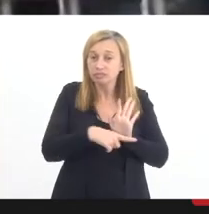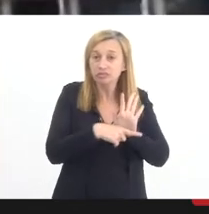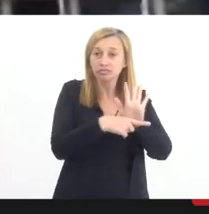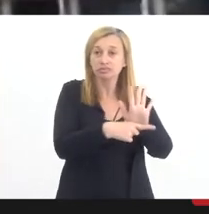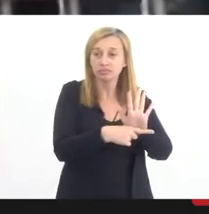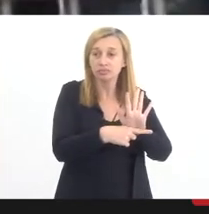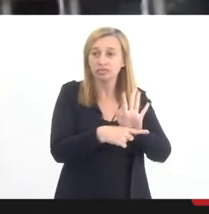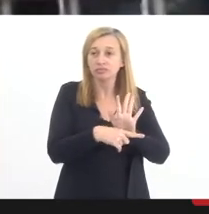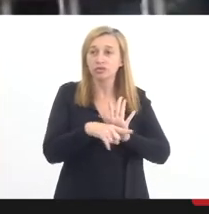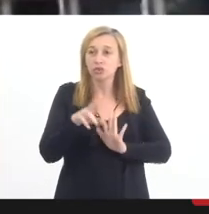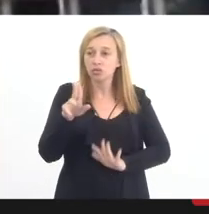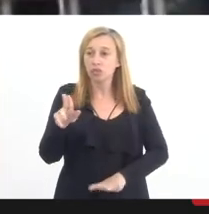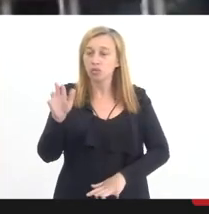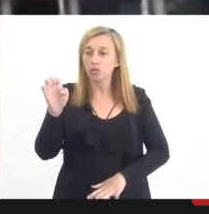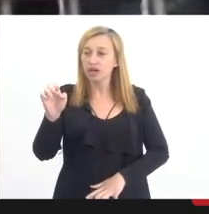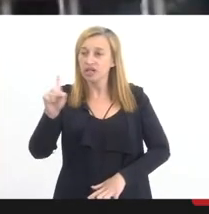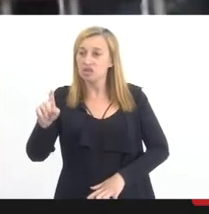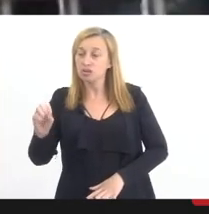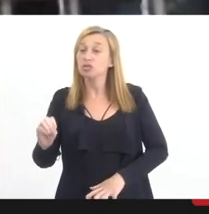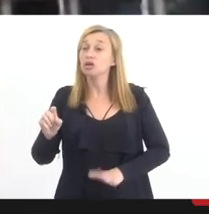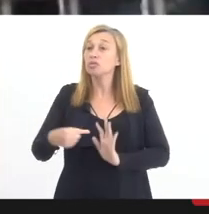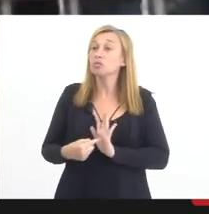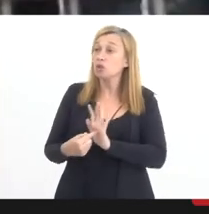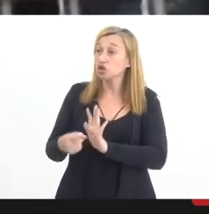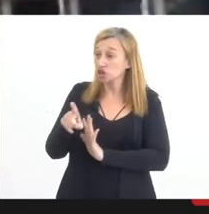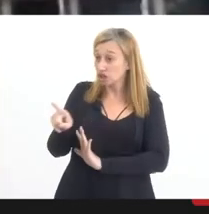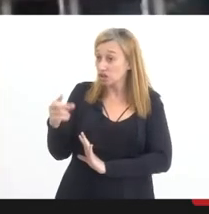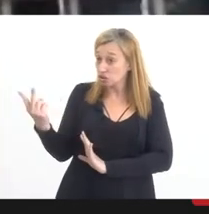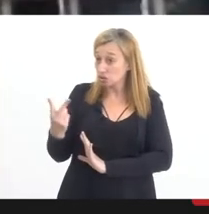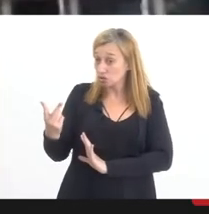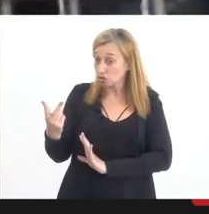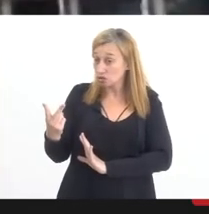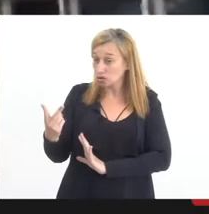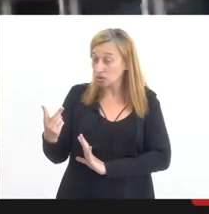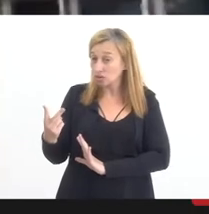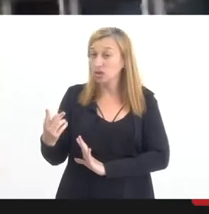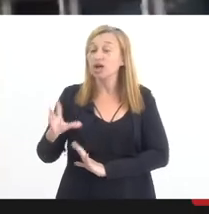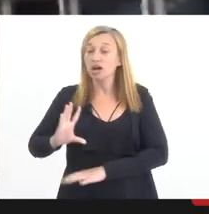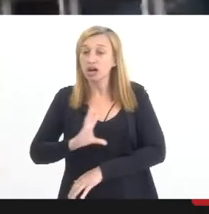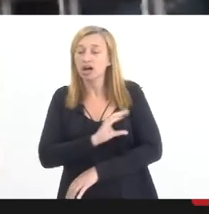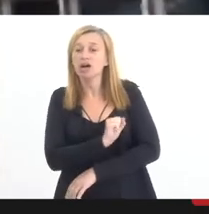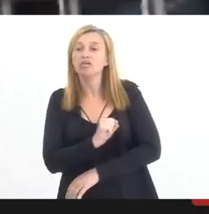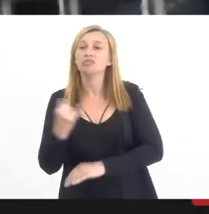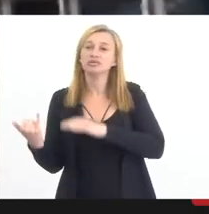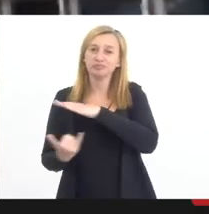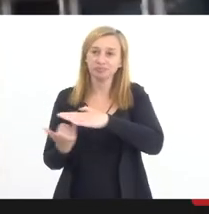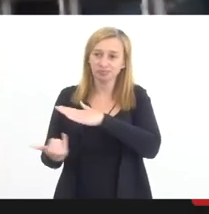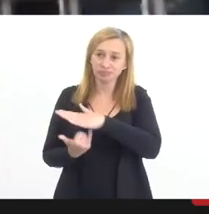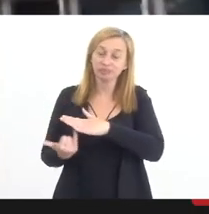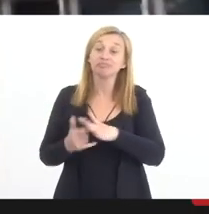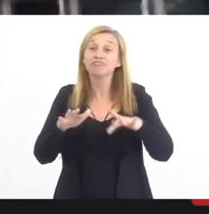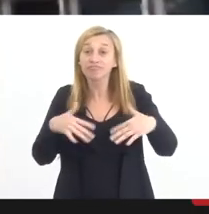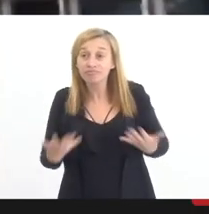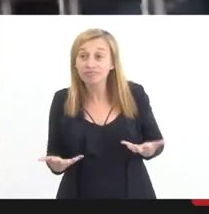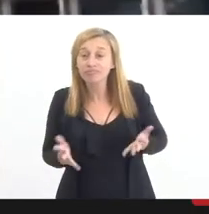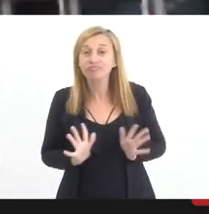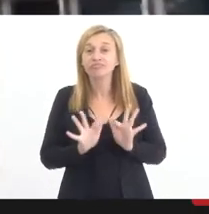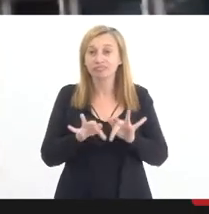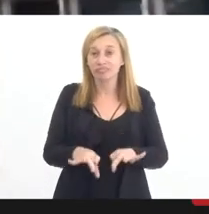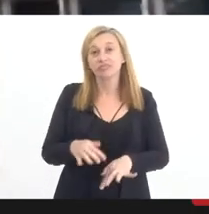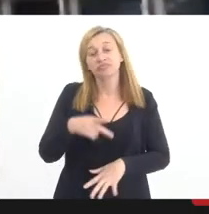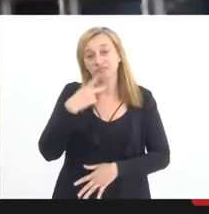a UENF, o que mostra como esses dois prezam e amam essa instituição. Então, eu queria terminar minha